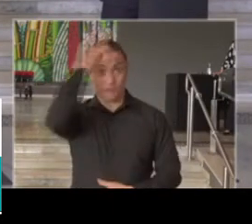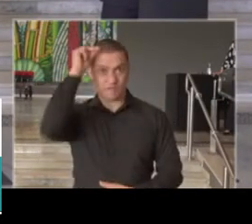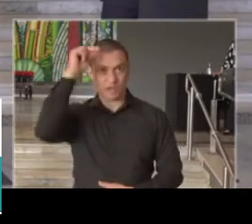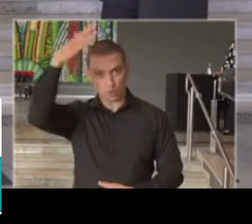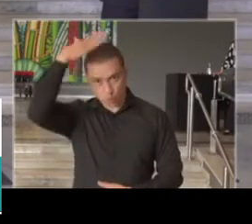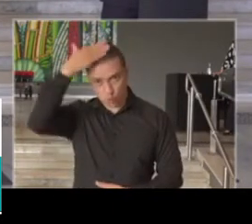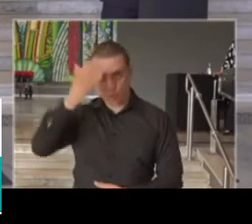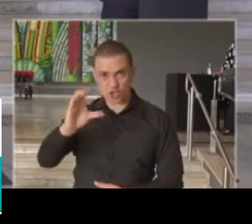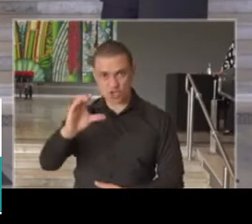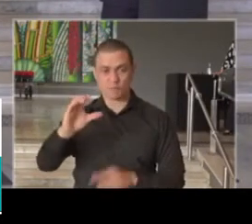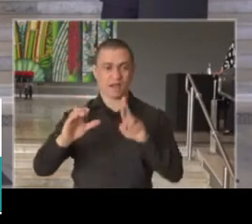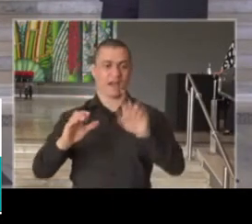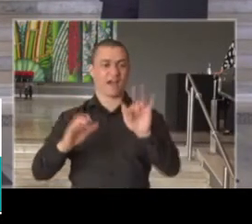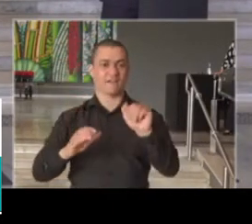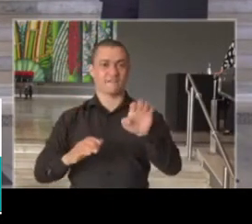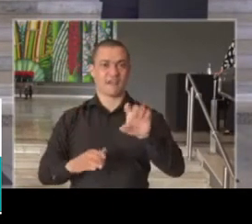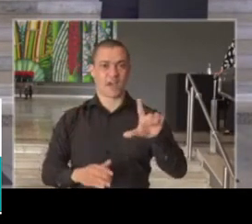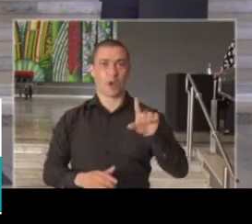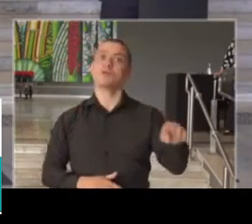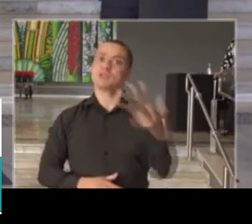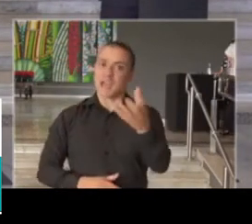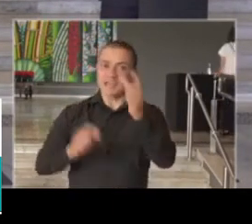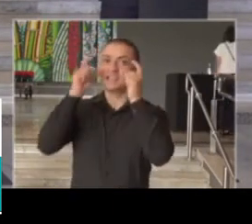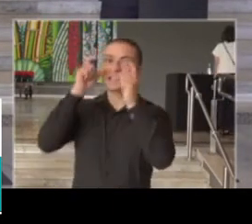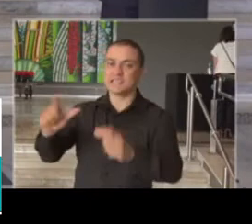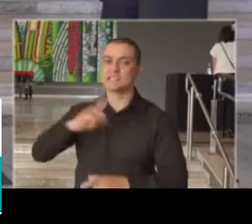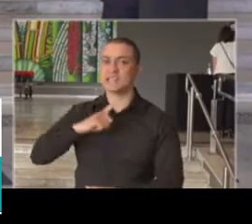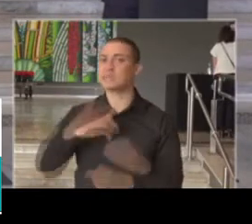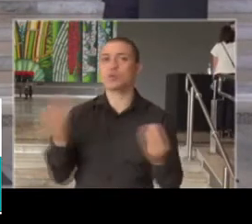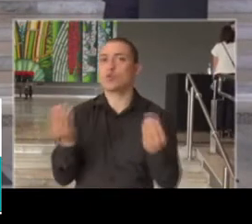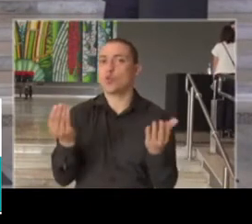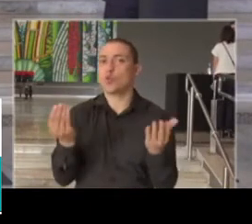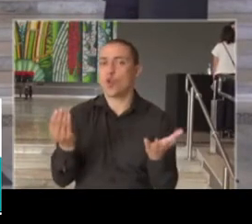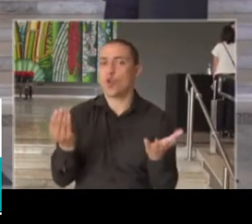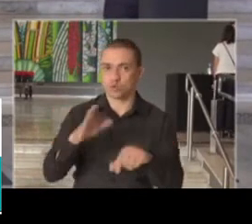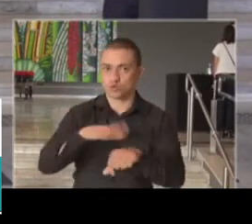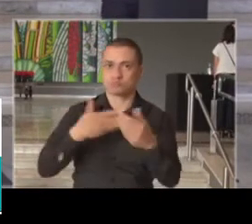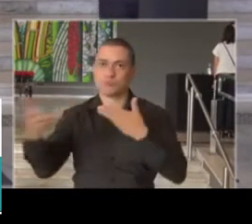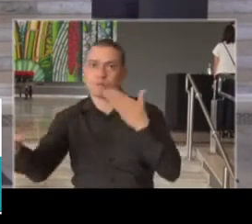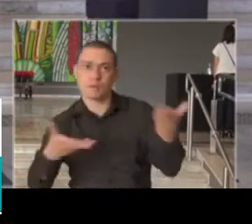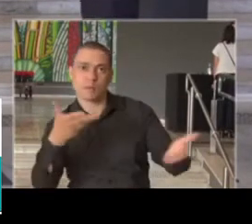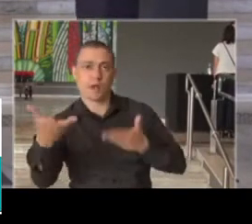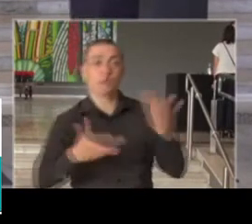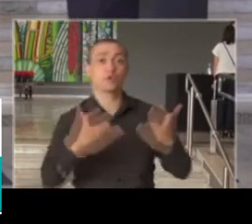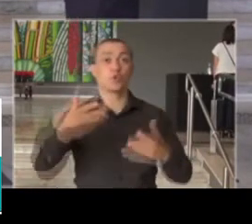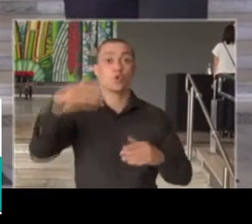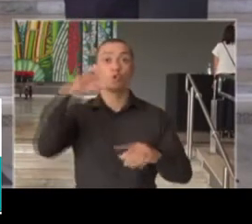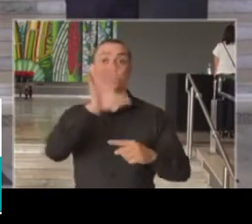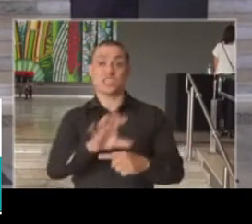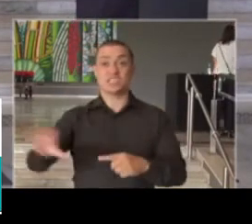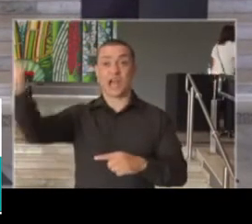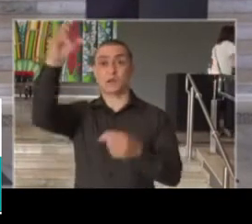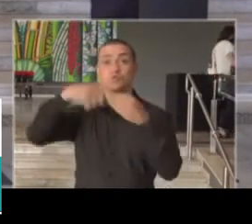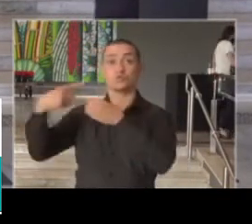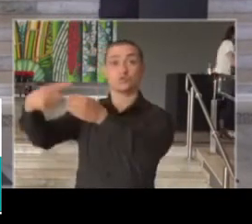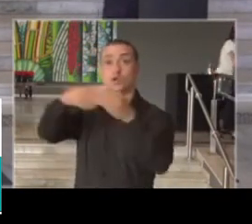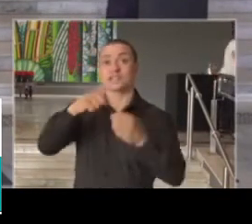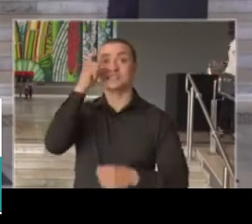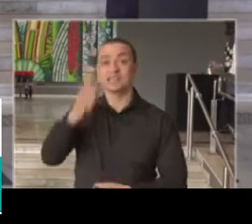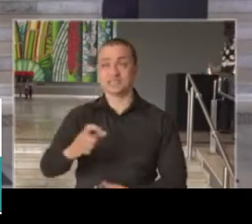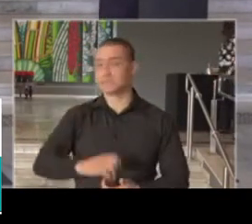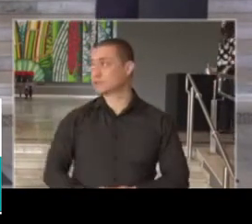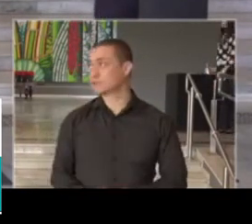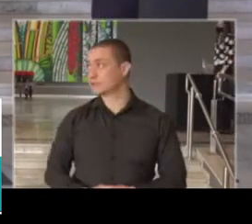Curitiba, Rafael Greca, já sinalizando também que tem interesse. Então, como que vai ser essa tratativa com estados e municípios